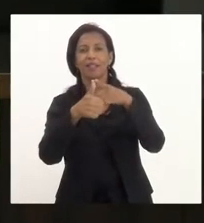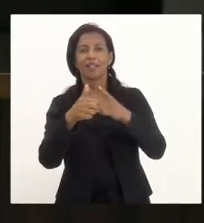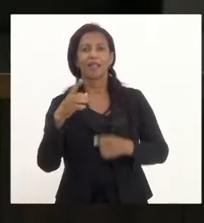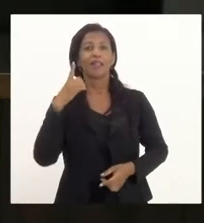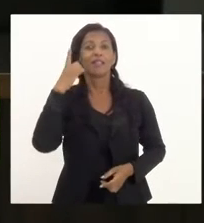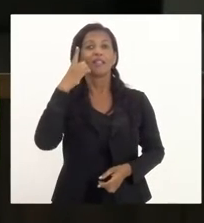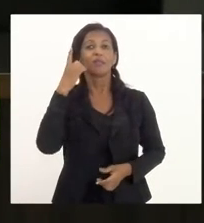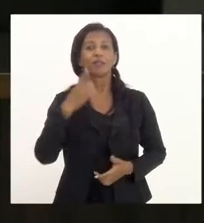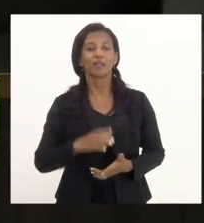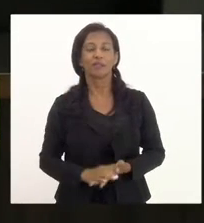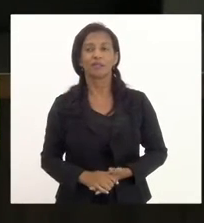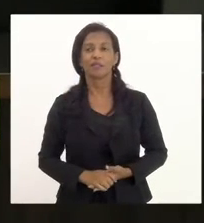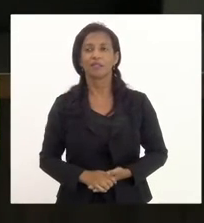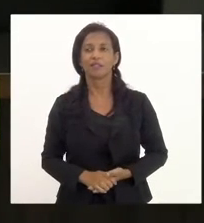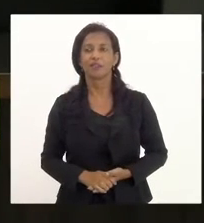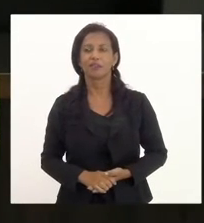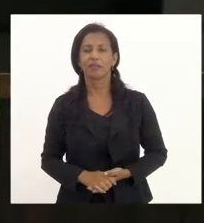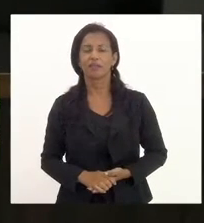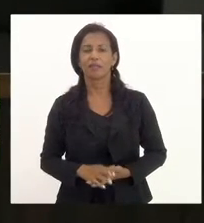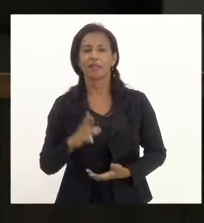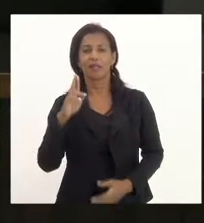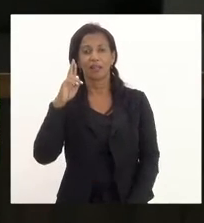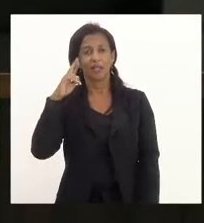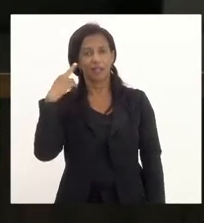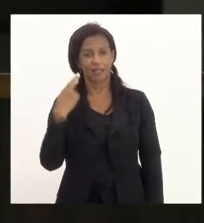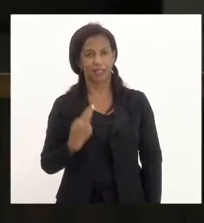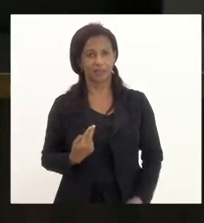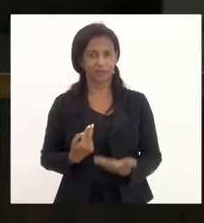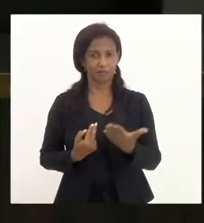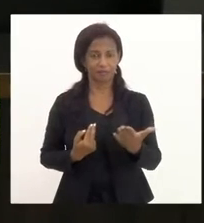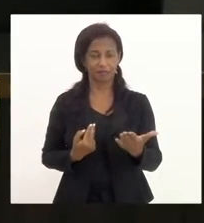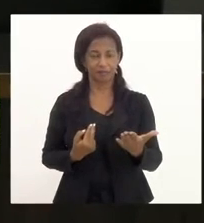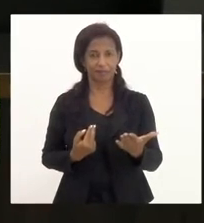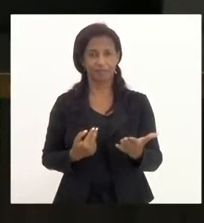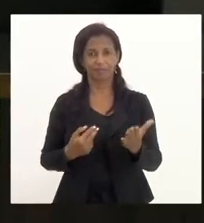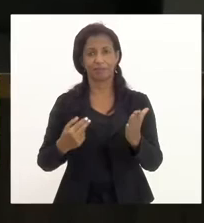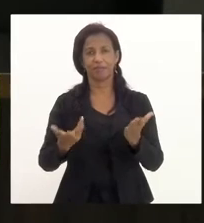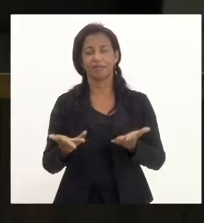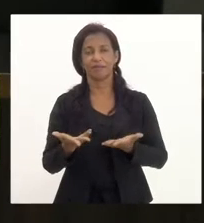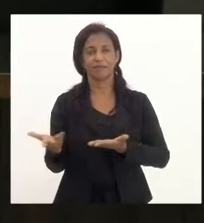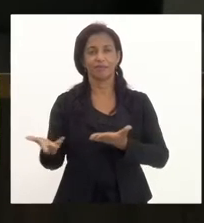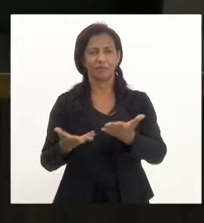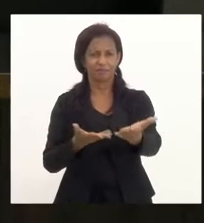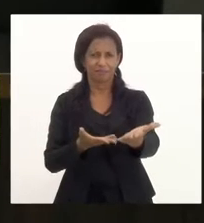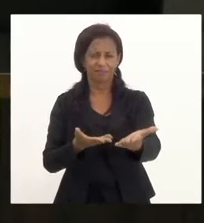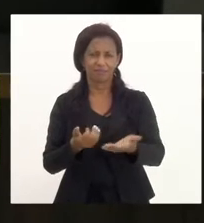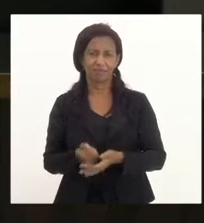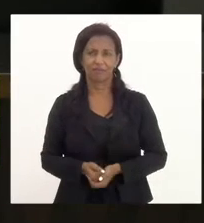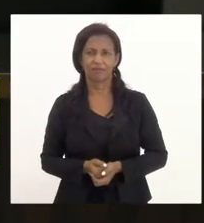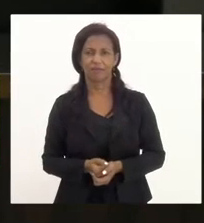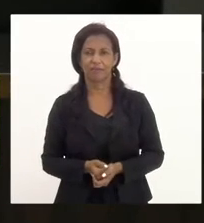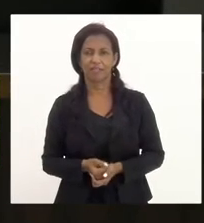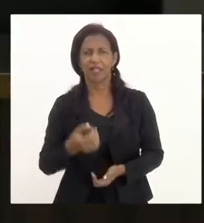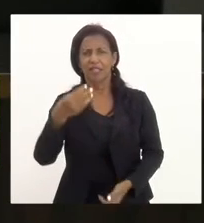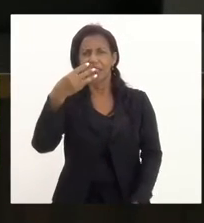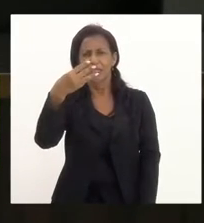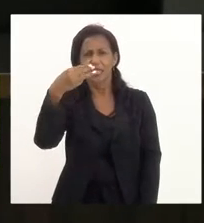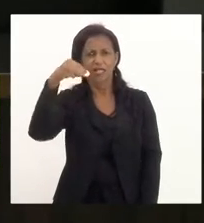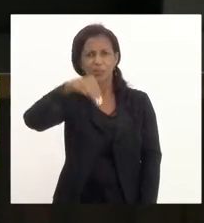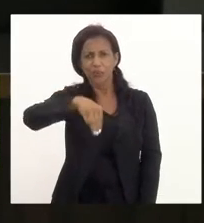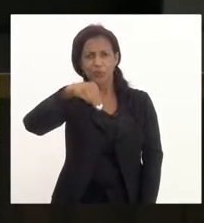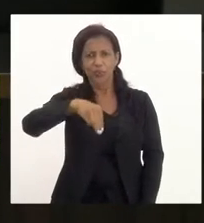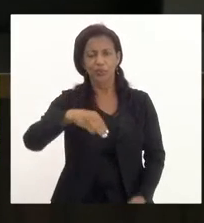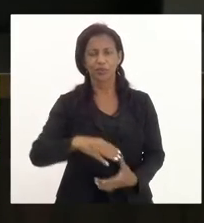deputada que se inscreveu foi a deputada Renata eu vou solicitar Que tente três